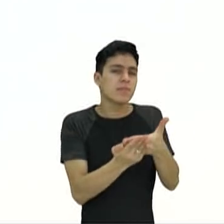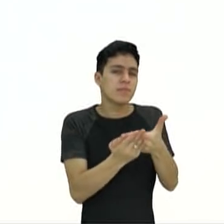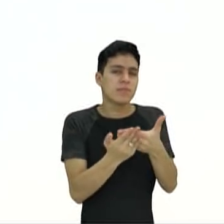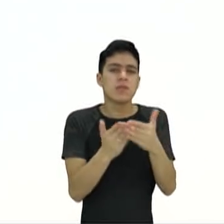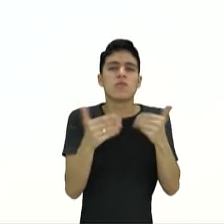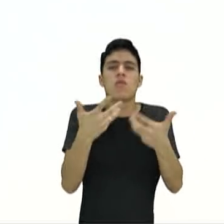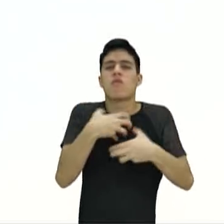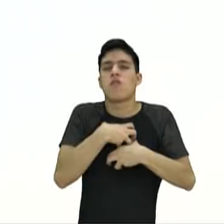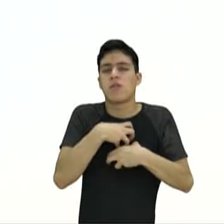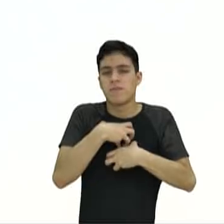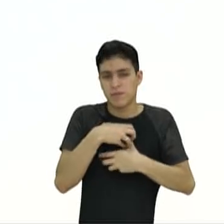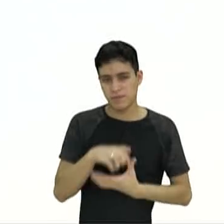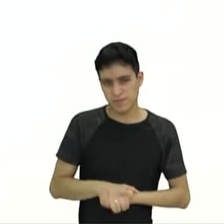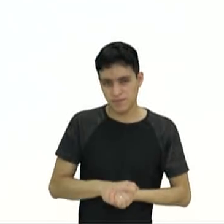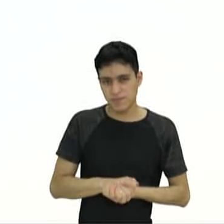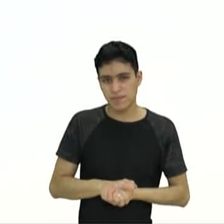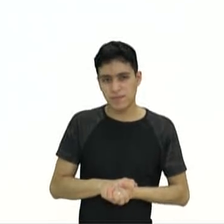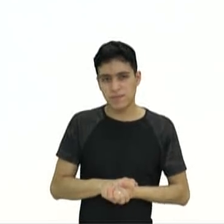forma? Responda.